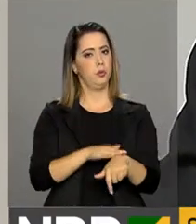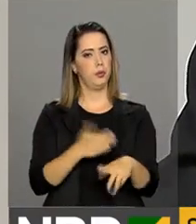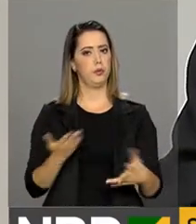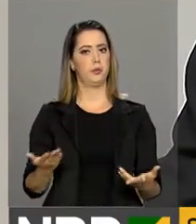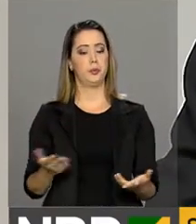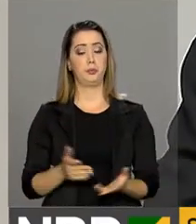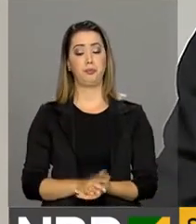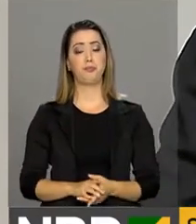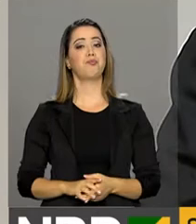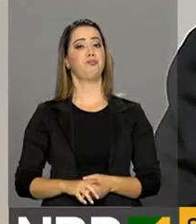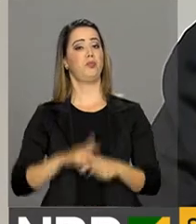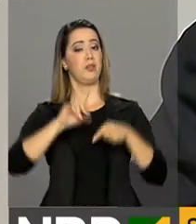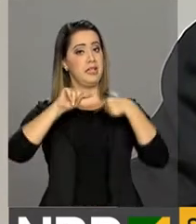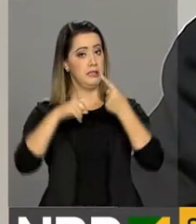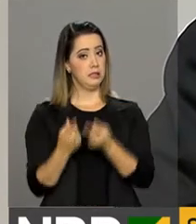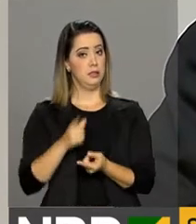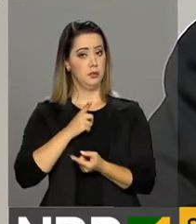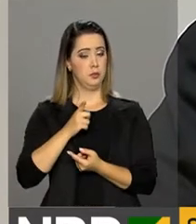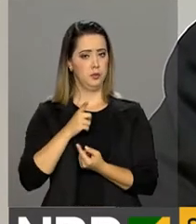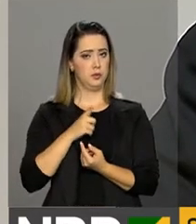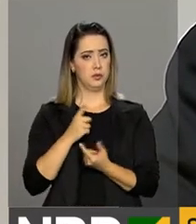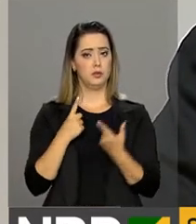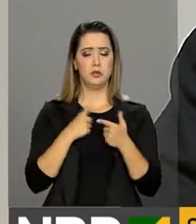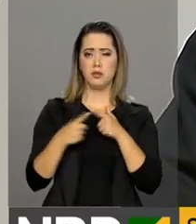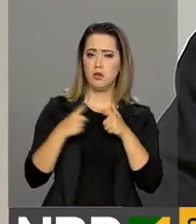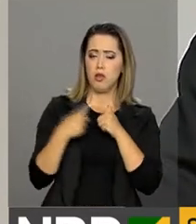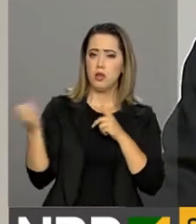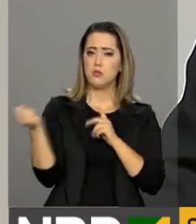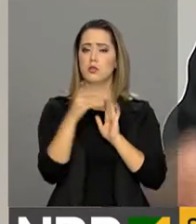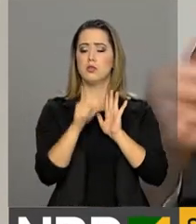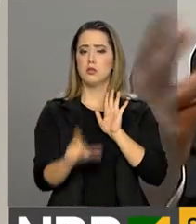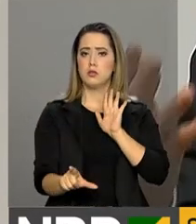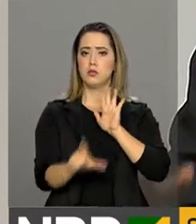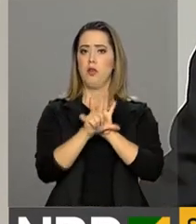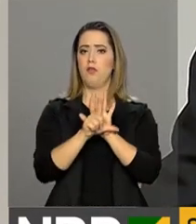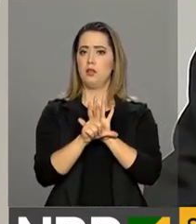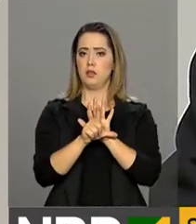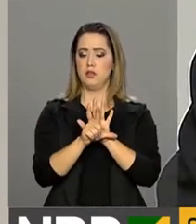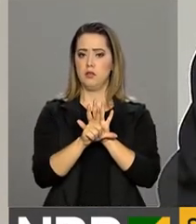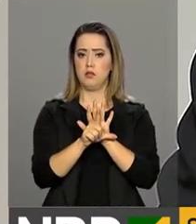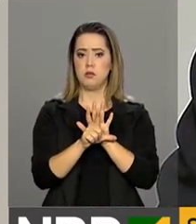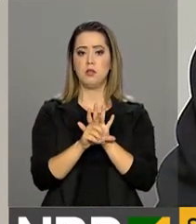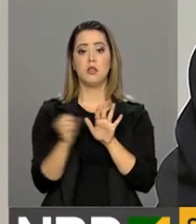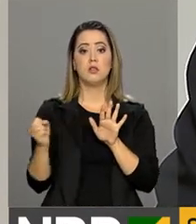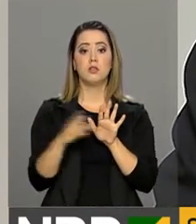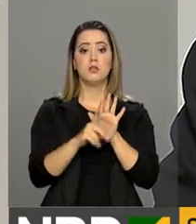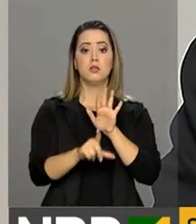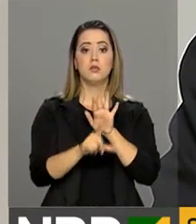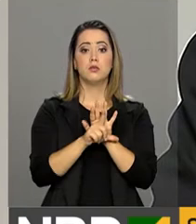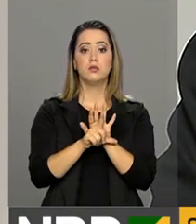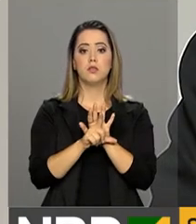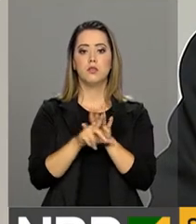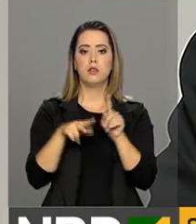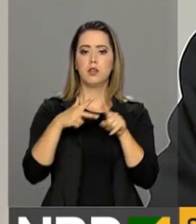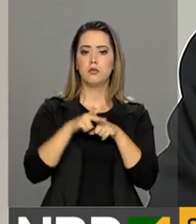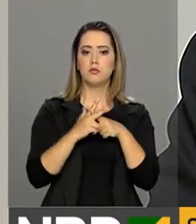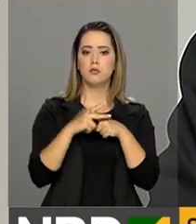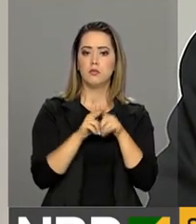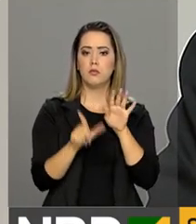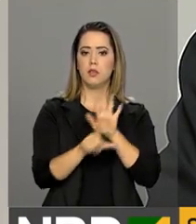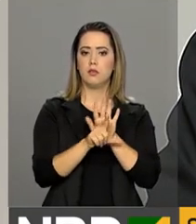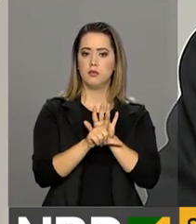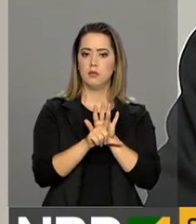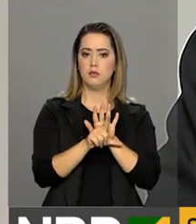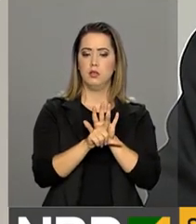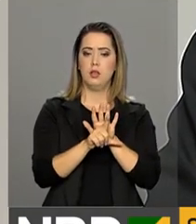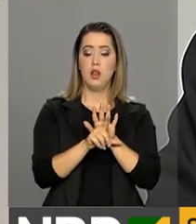veio a questão da modernização nem falar da reforma trabalhista mas da modernização da legislação do